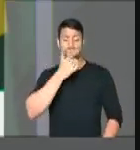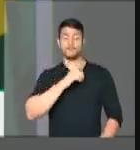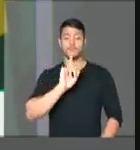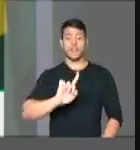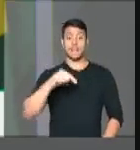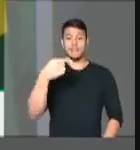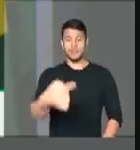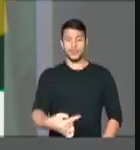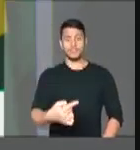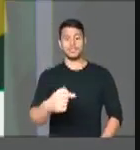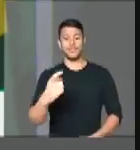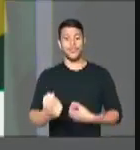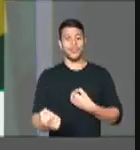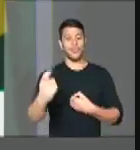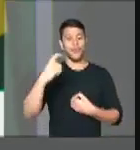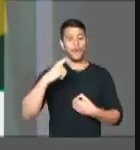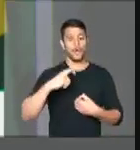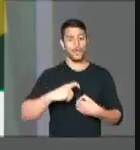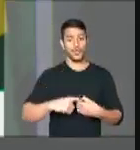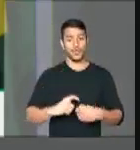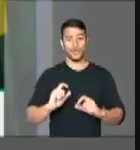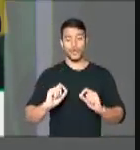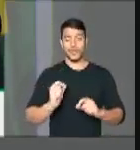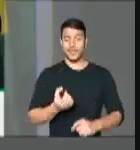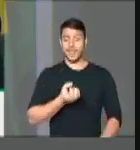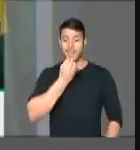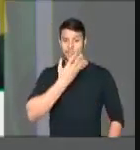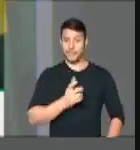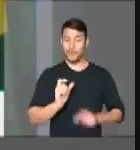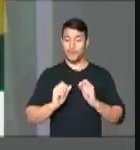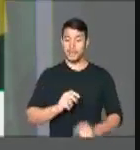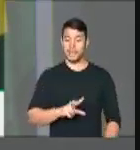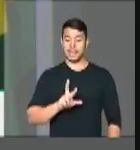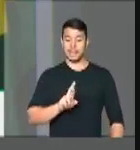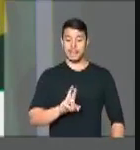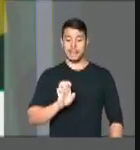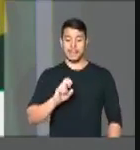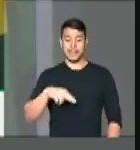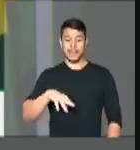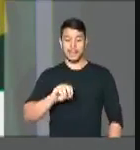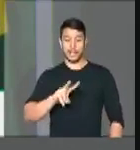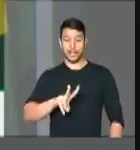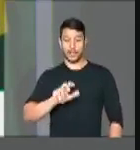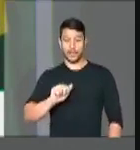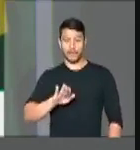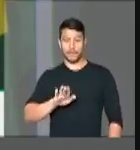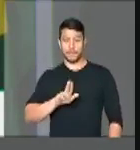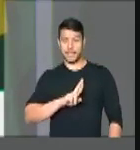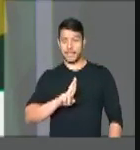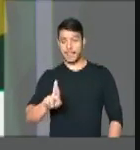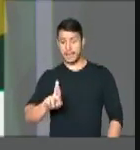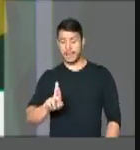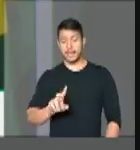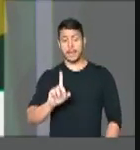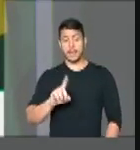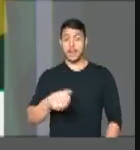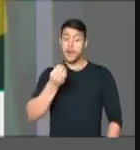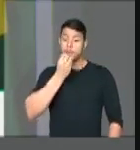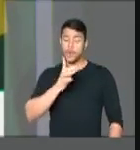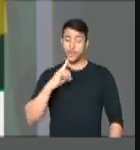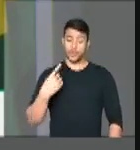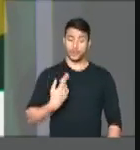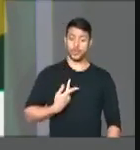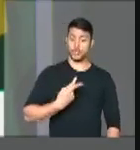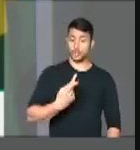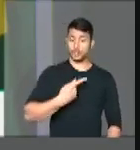nos reencontramos, felizmente, na banca do Renova BR. Outra atividade em comum, fomos